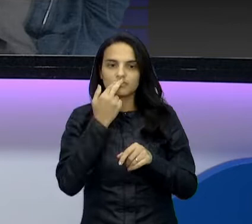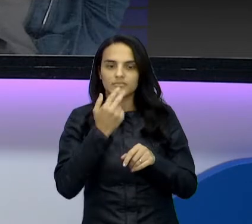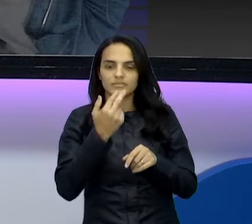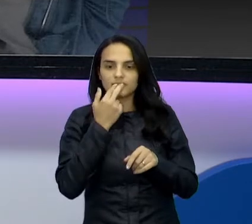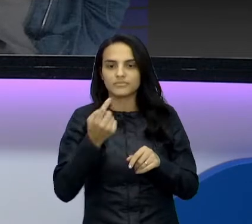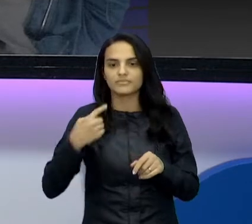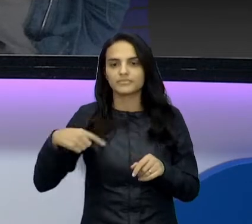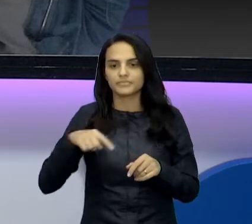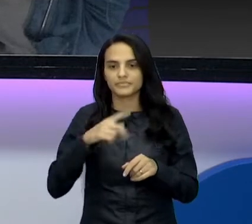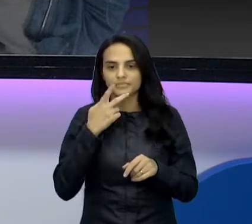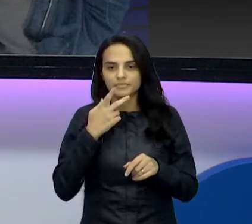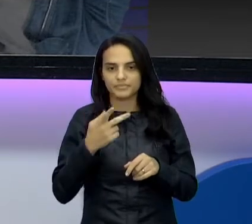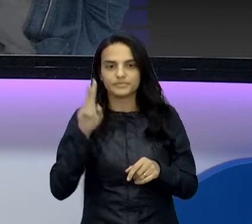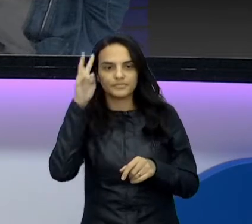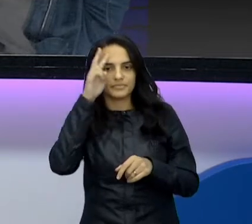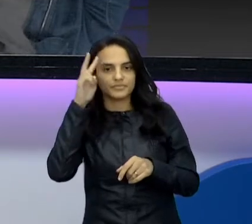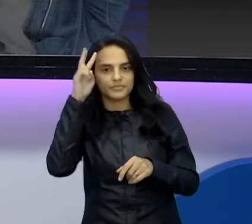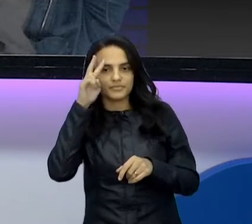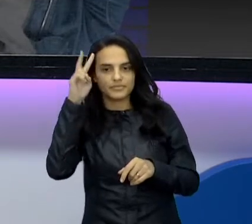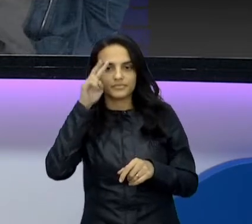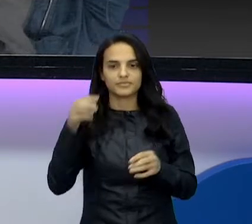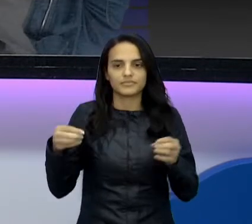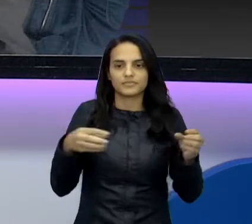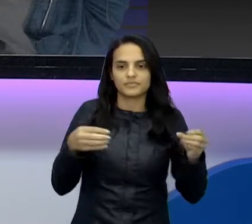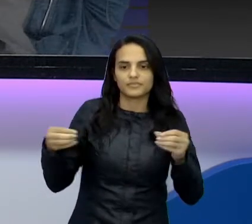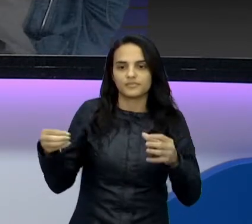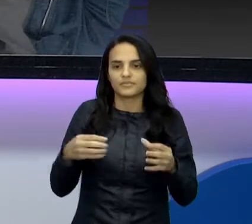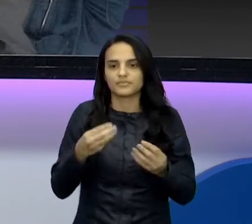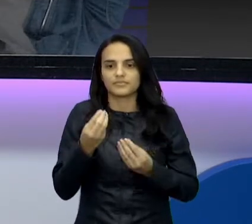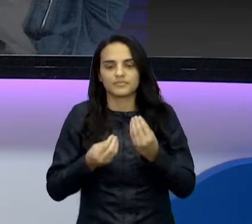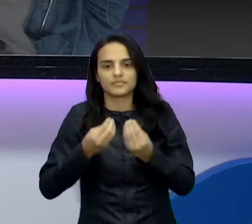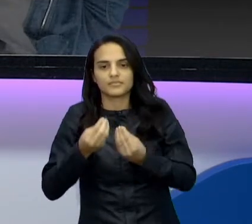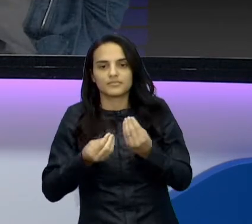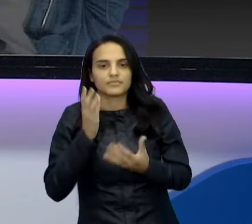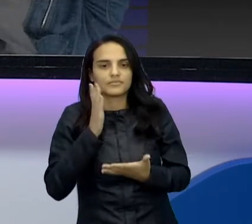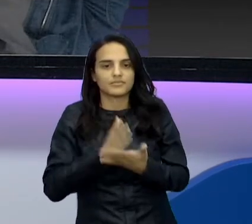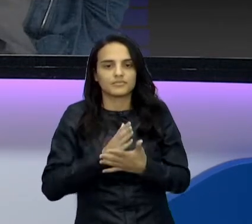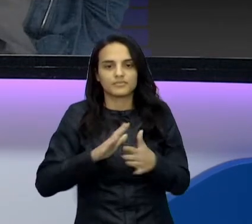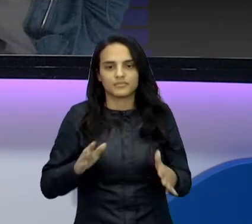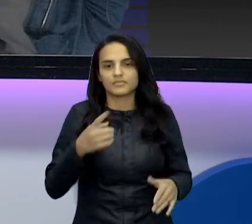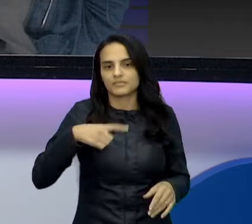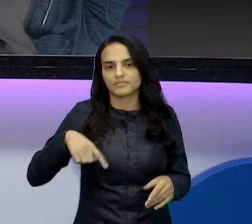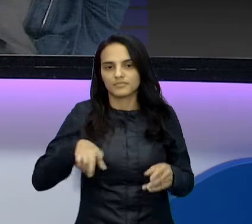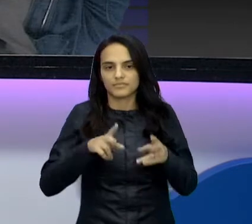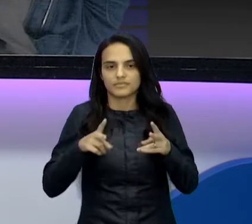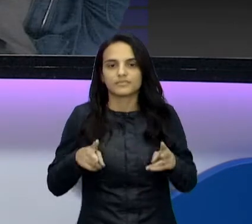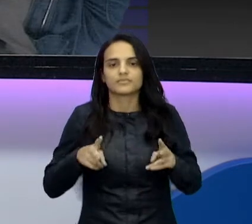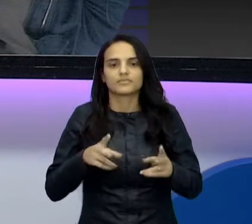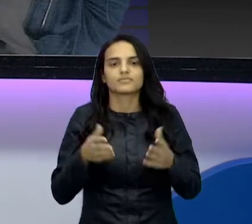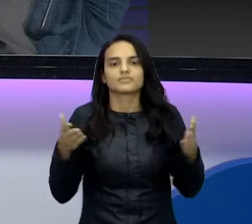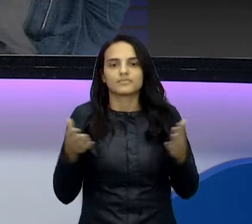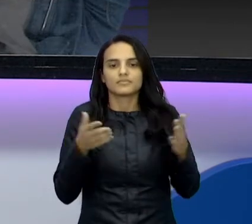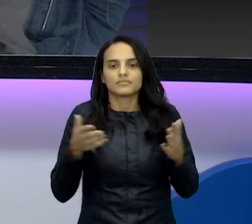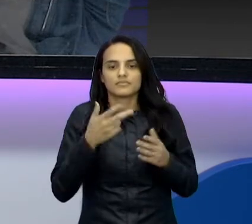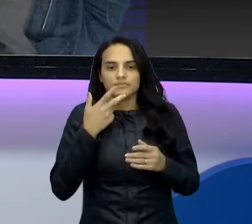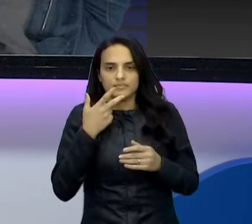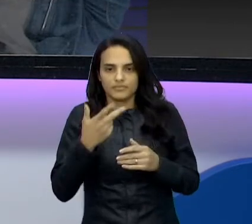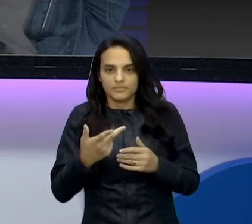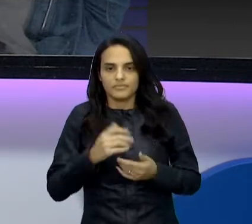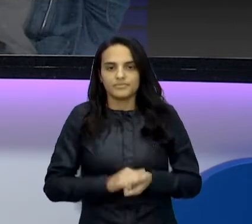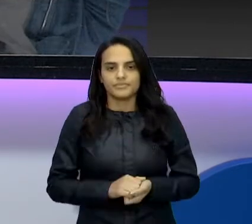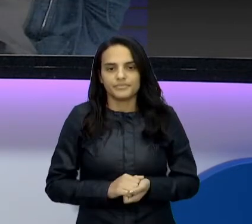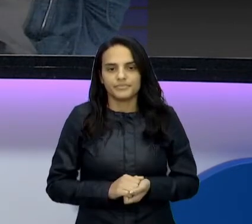aí sobre história, atualidades, como combater e vamos continuar hoje falando sobre